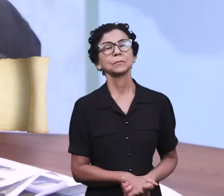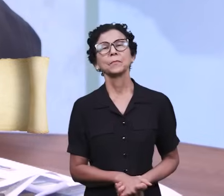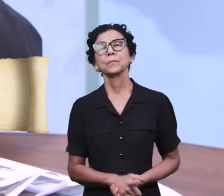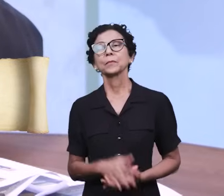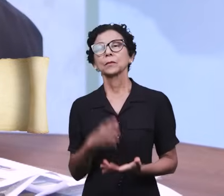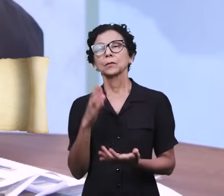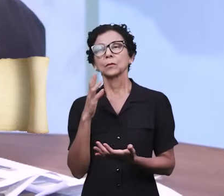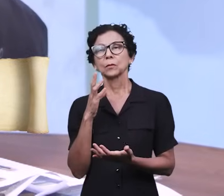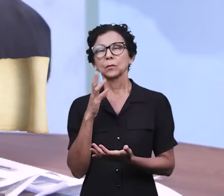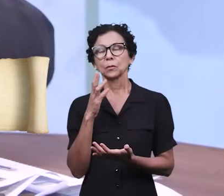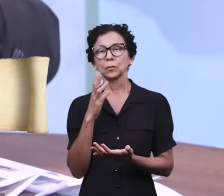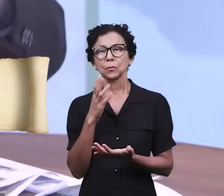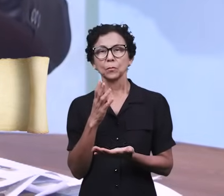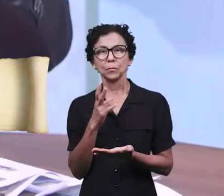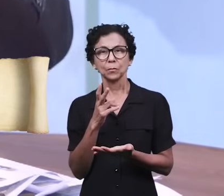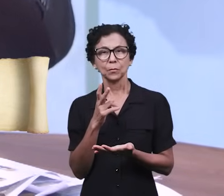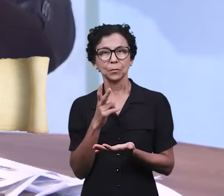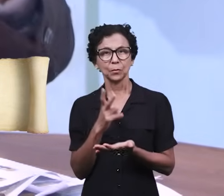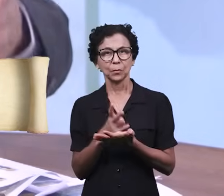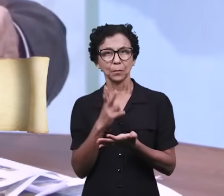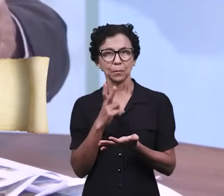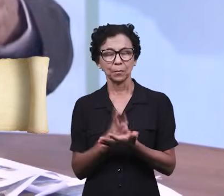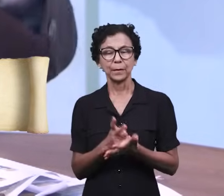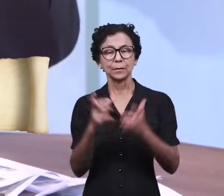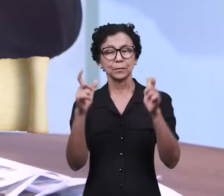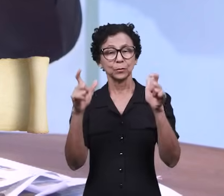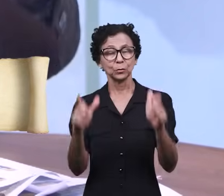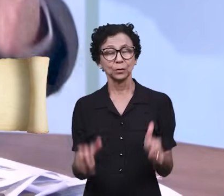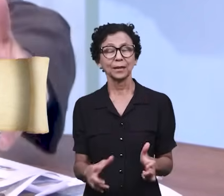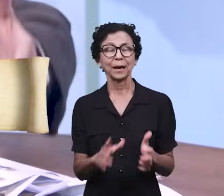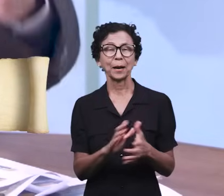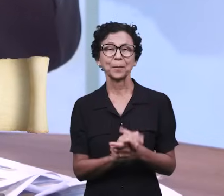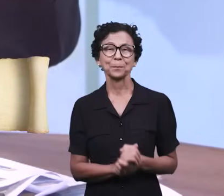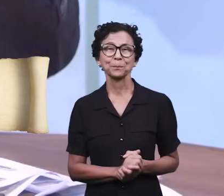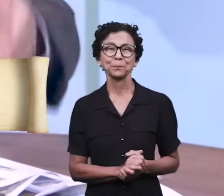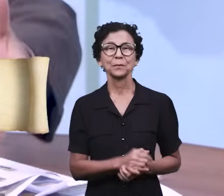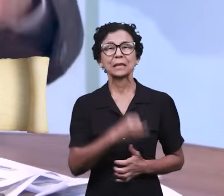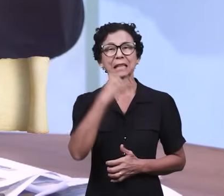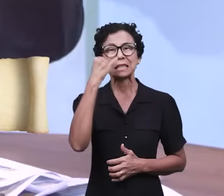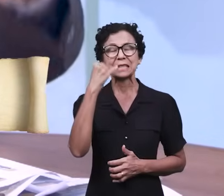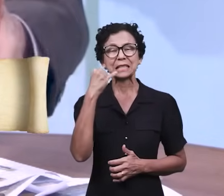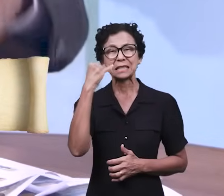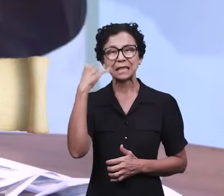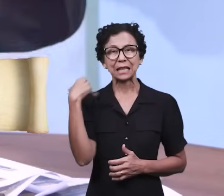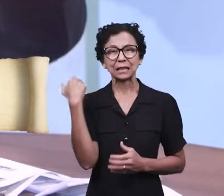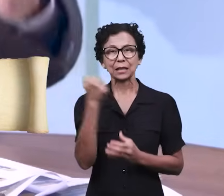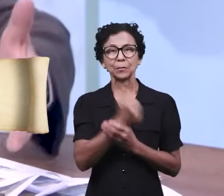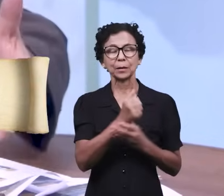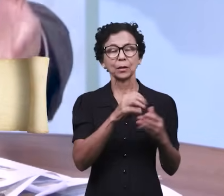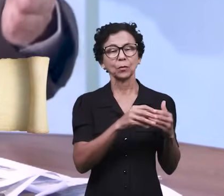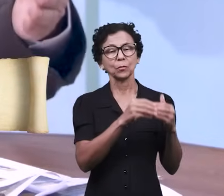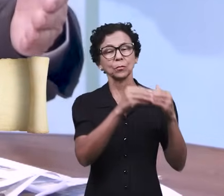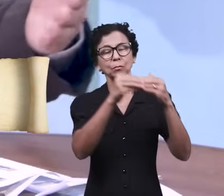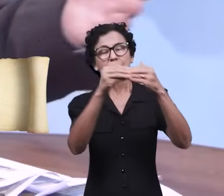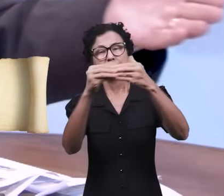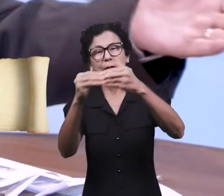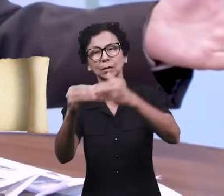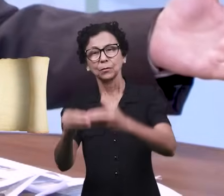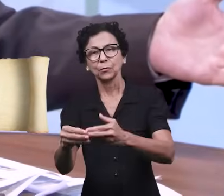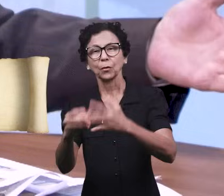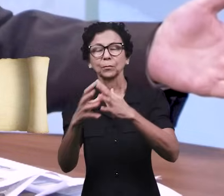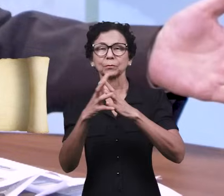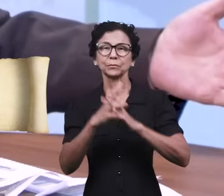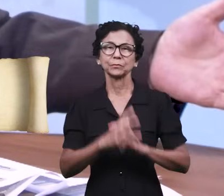Isaque, que é o centro do projeto de Deus para a nossa salvação, que é